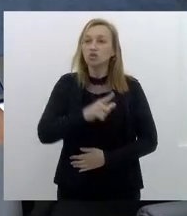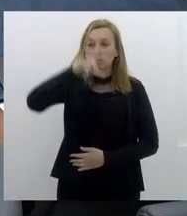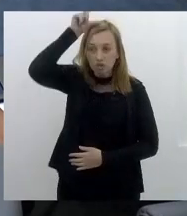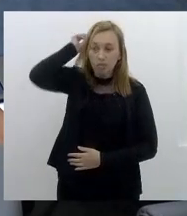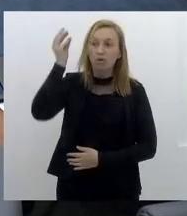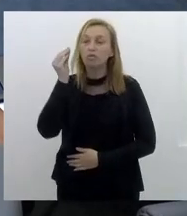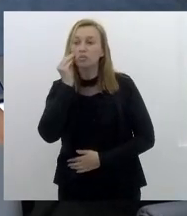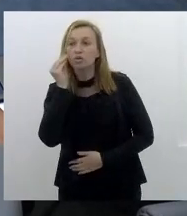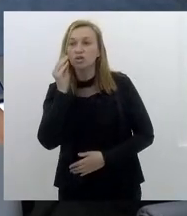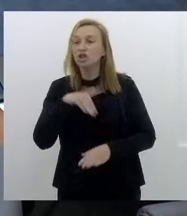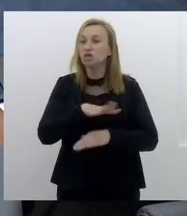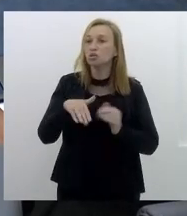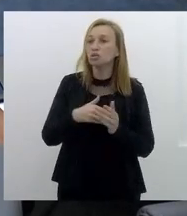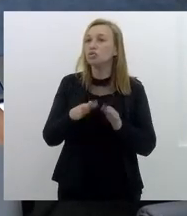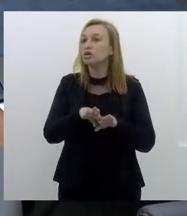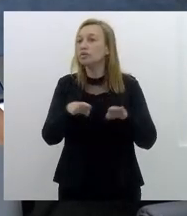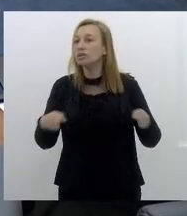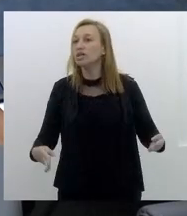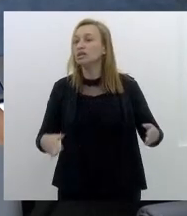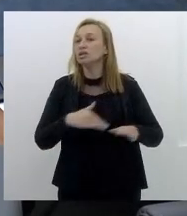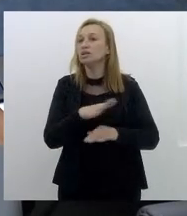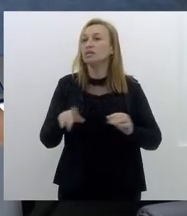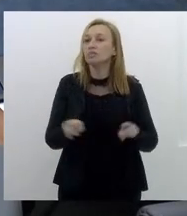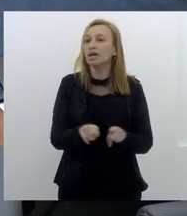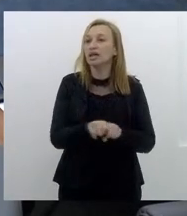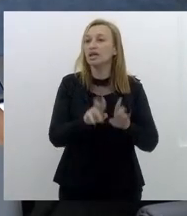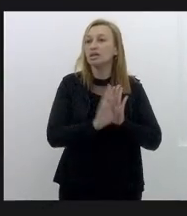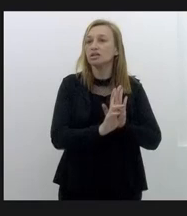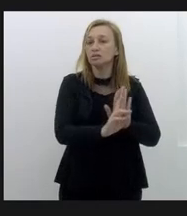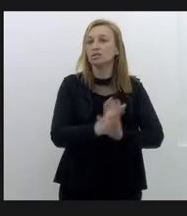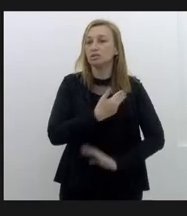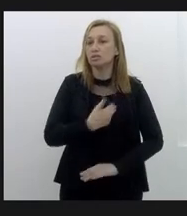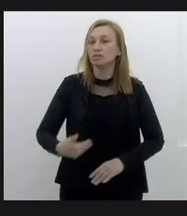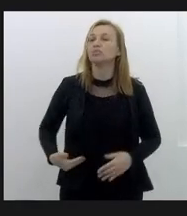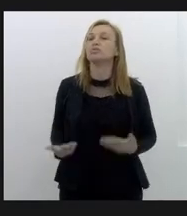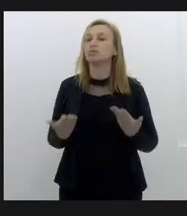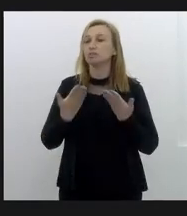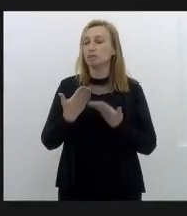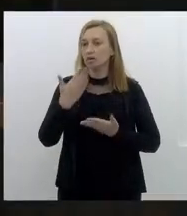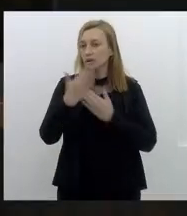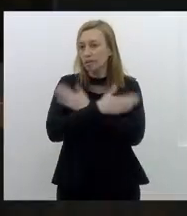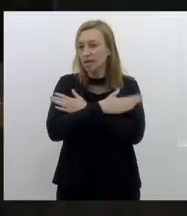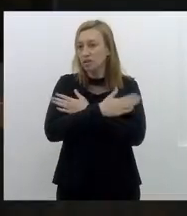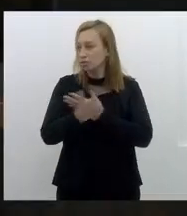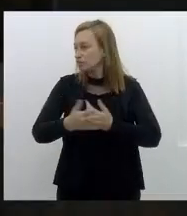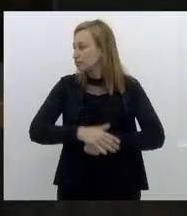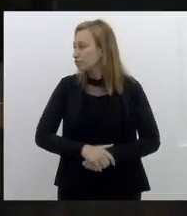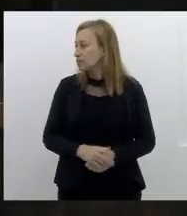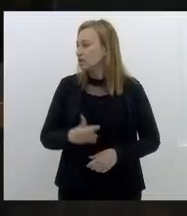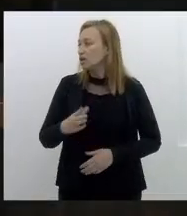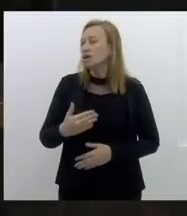Paulo Mônica Francisco todos estão na mesa e as representações dos Servidores um abraço a todos e obrigado Deputado Paulo Ramos e